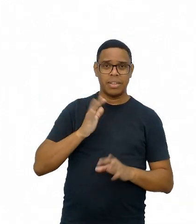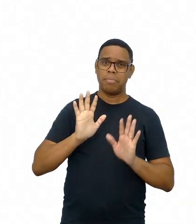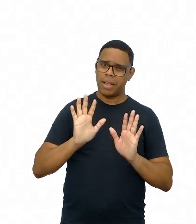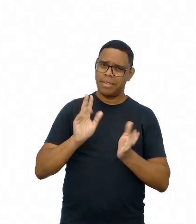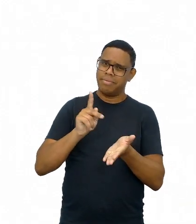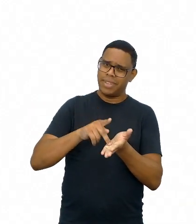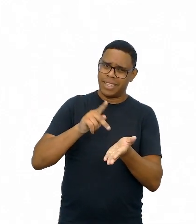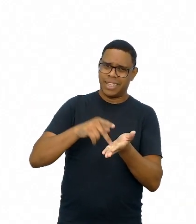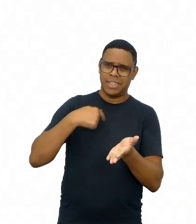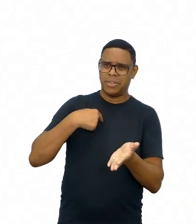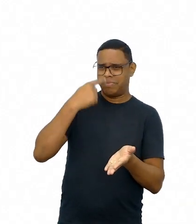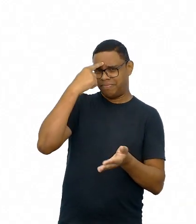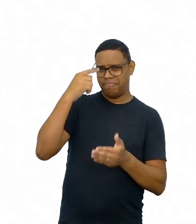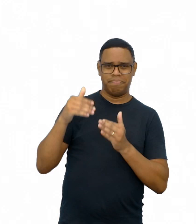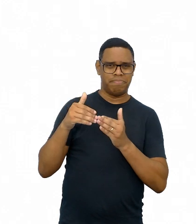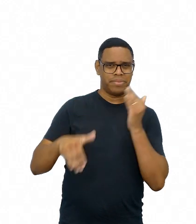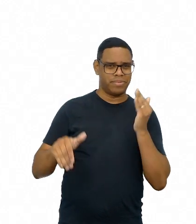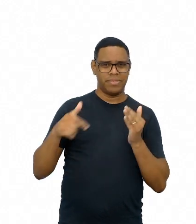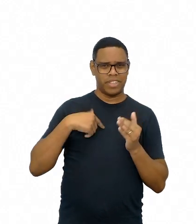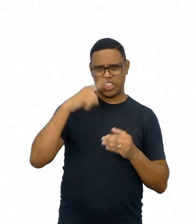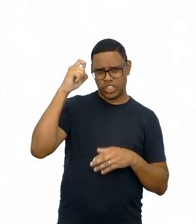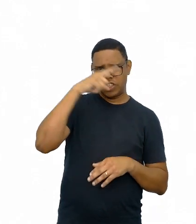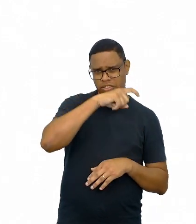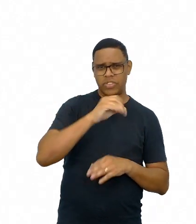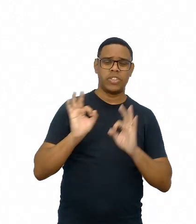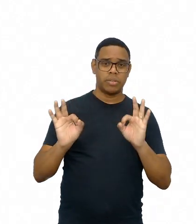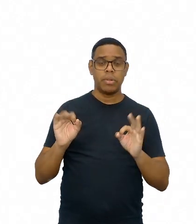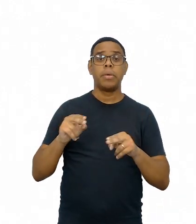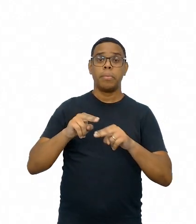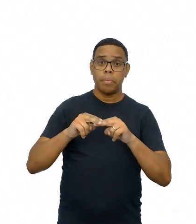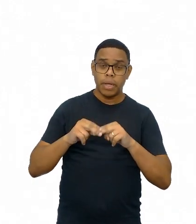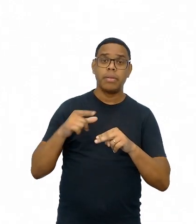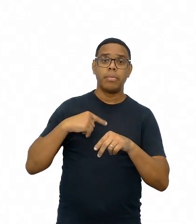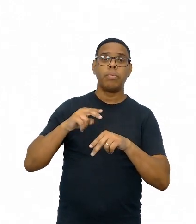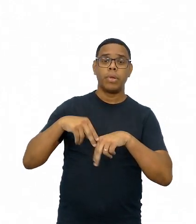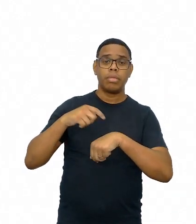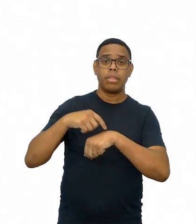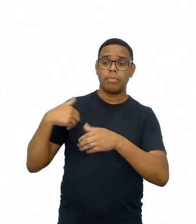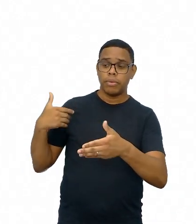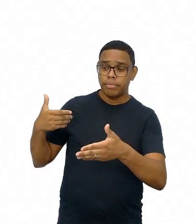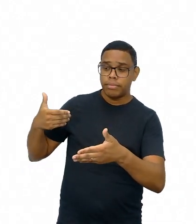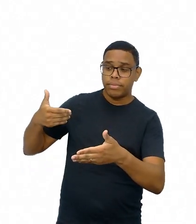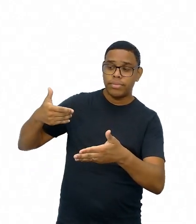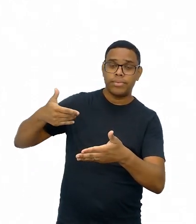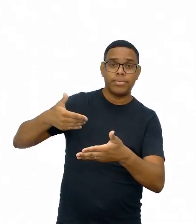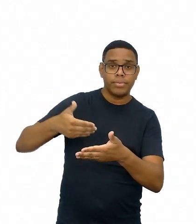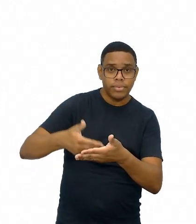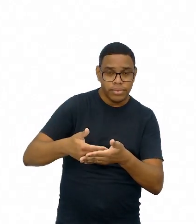na época eu não achava que era tão simples assim, né? Mas é por conta do próprio percurso que a gente teve aí